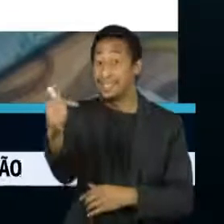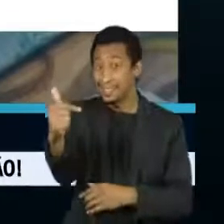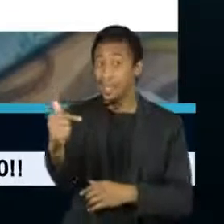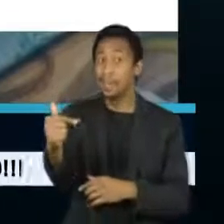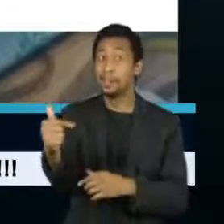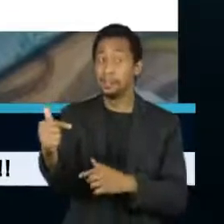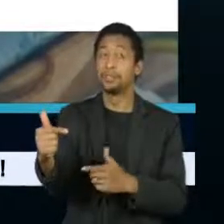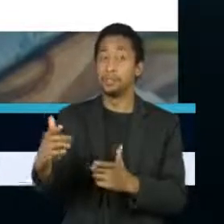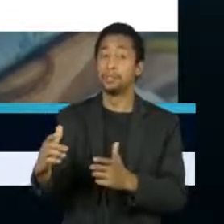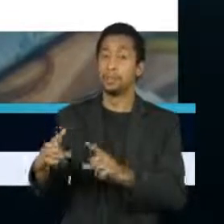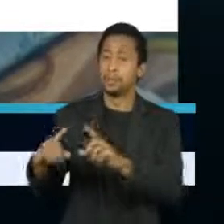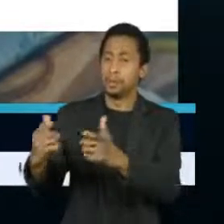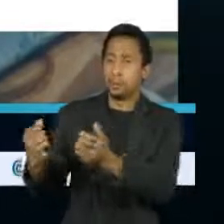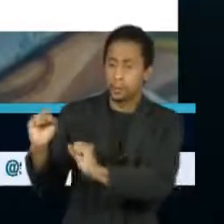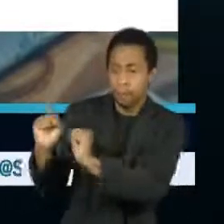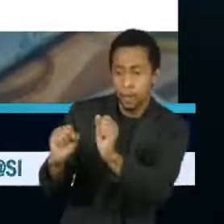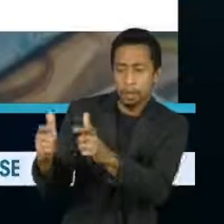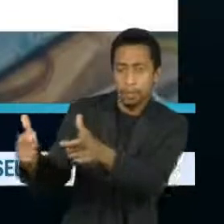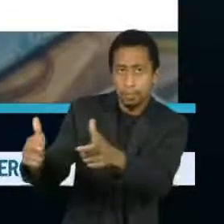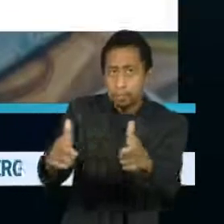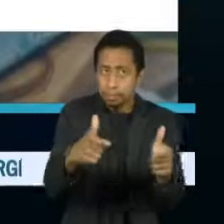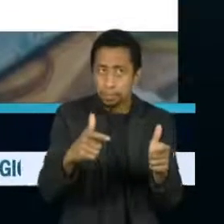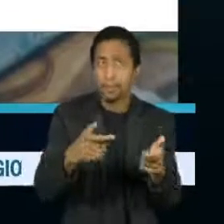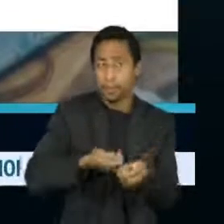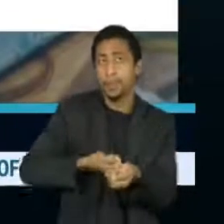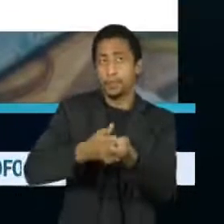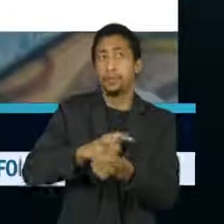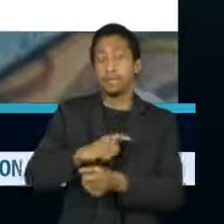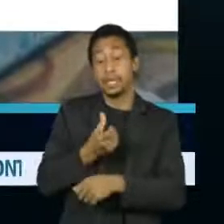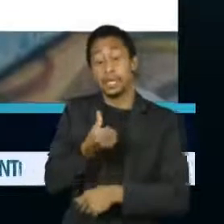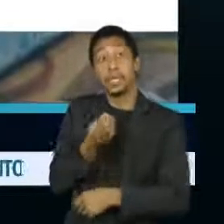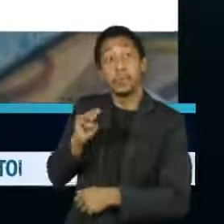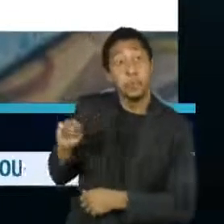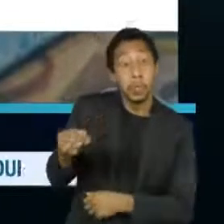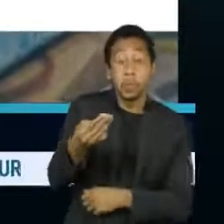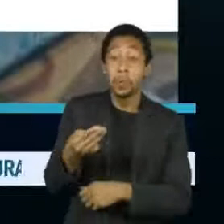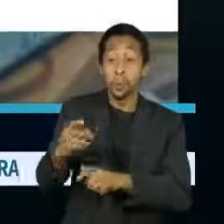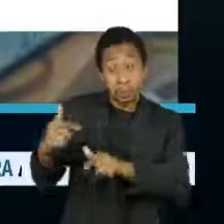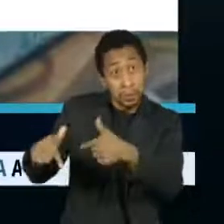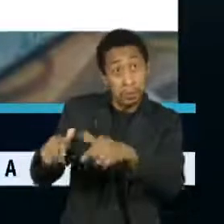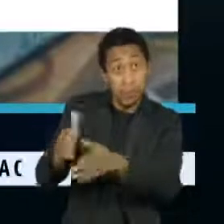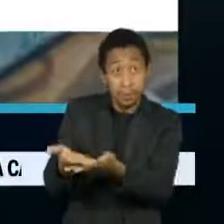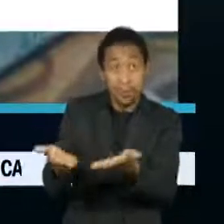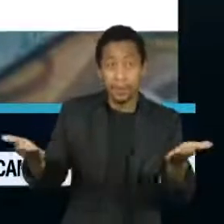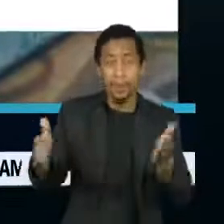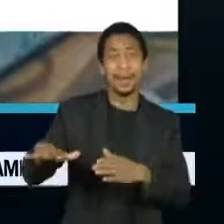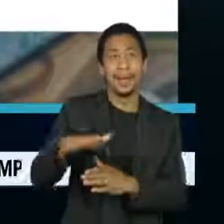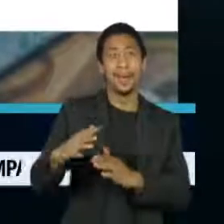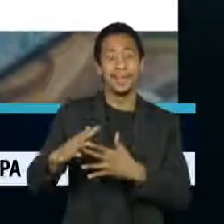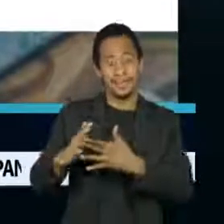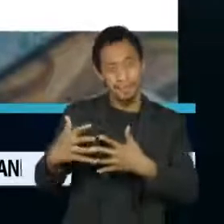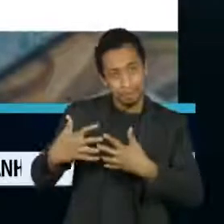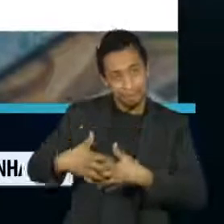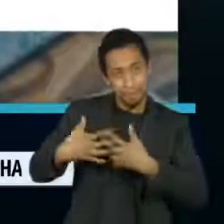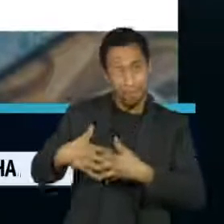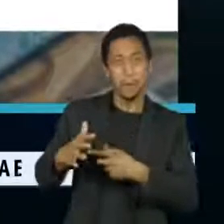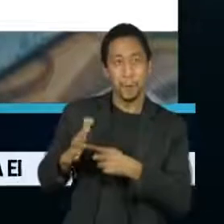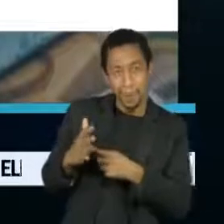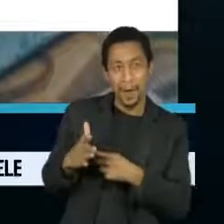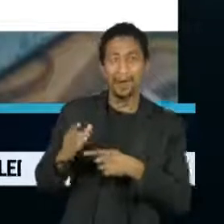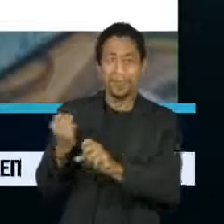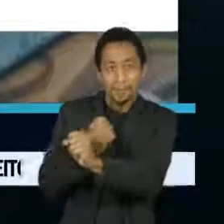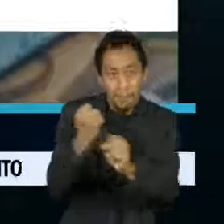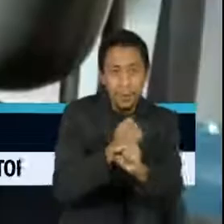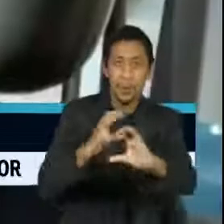de 6 milhões de pessoas são beneficiados, principalmente nos ramos de comunicação, máquinas, confecção, construção